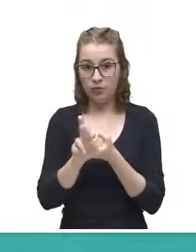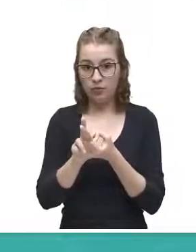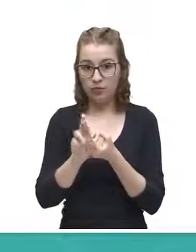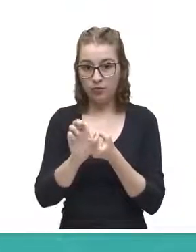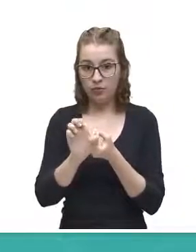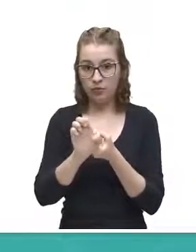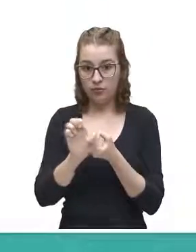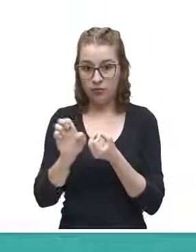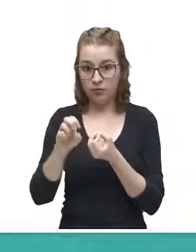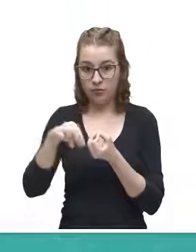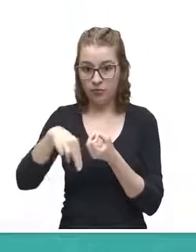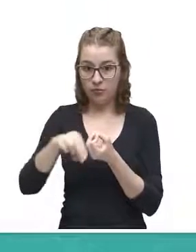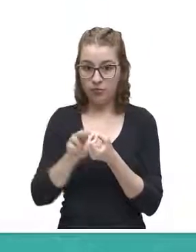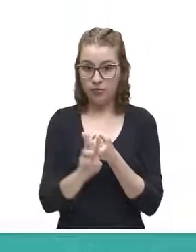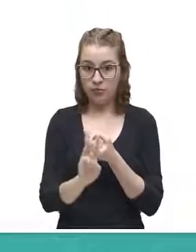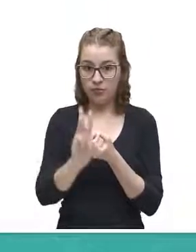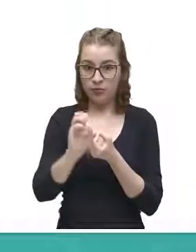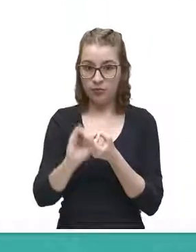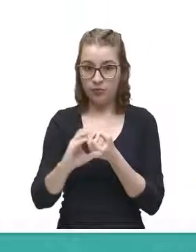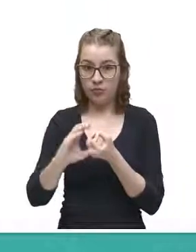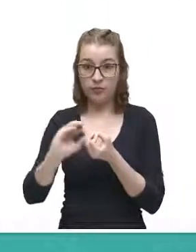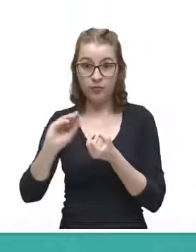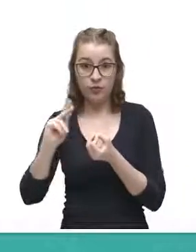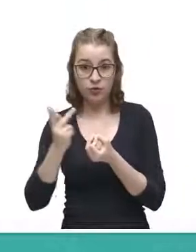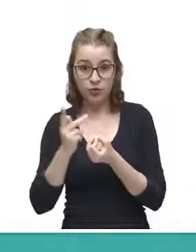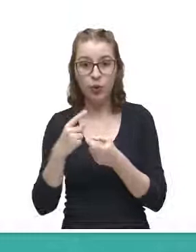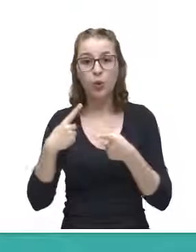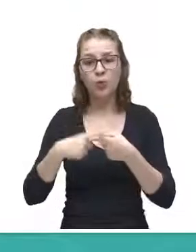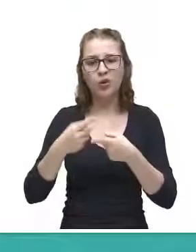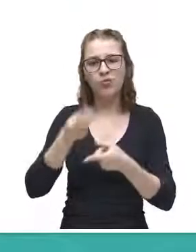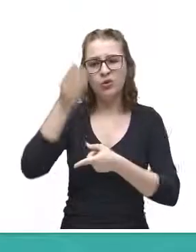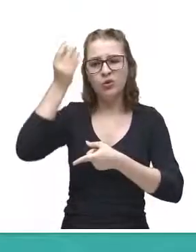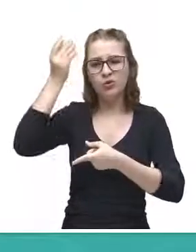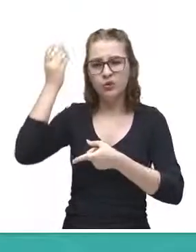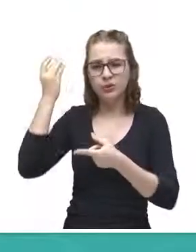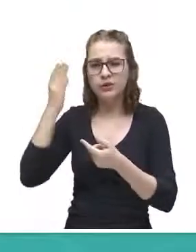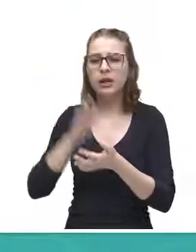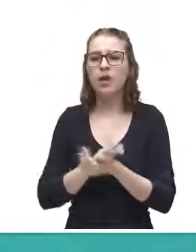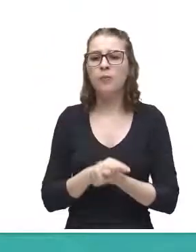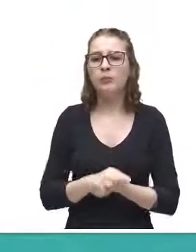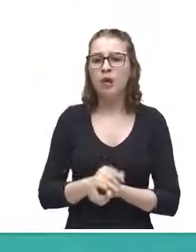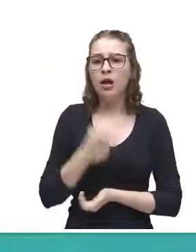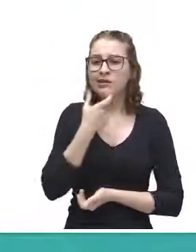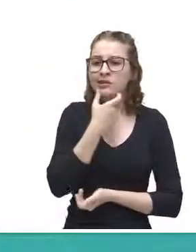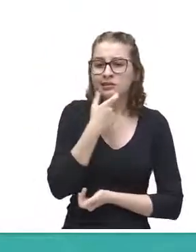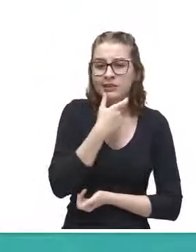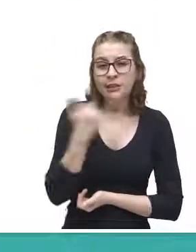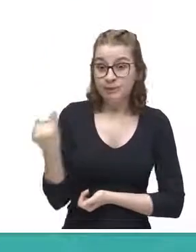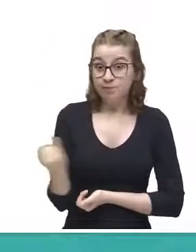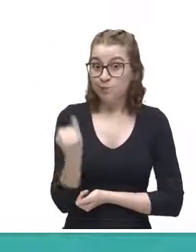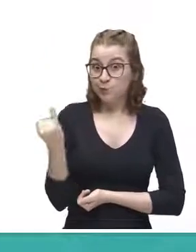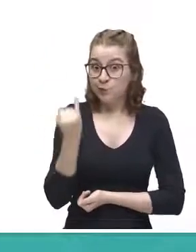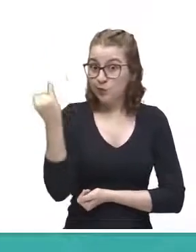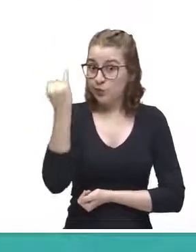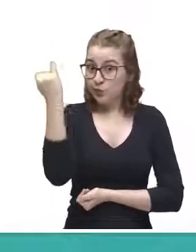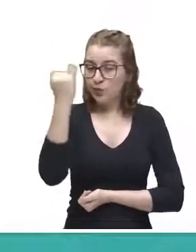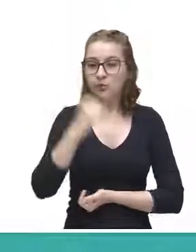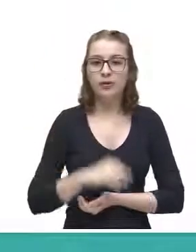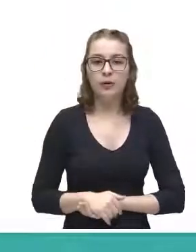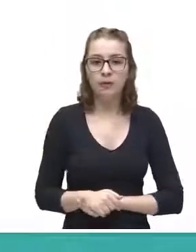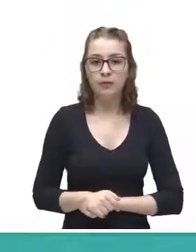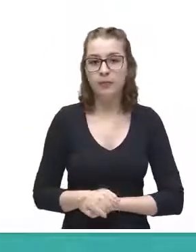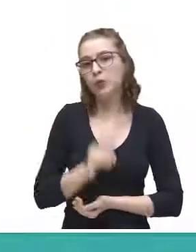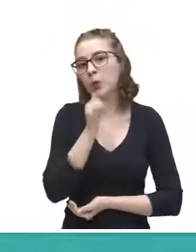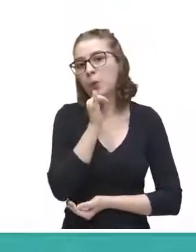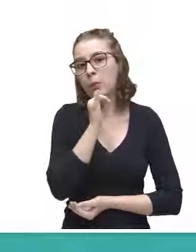por causa do seu poder na época, tá? Vamos pegar um exemplo, tá, de um fuso horário. Olha só. Vamos